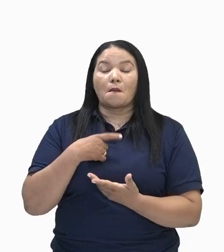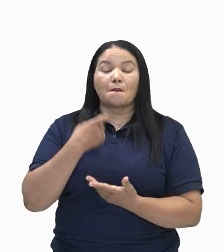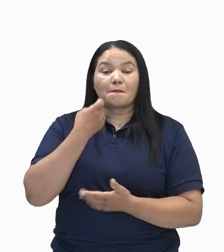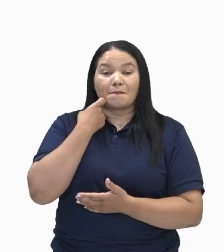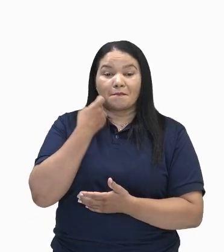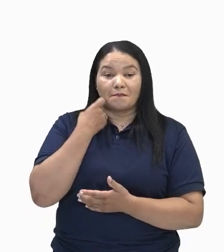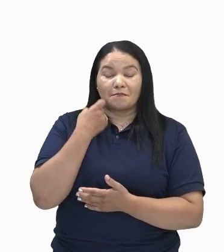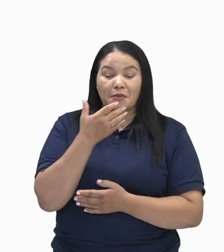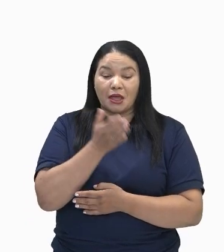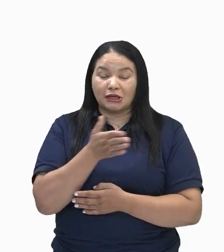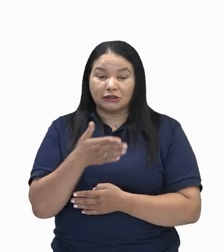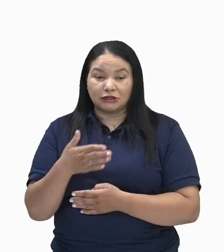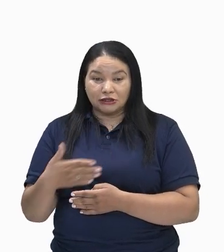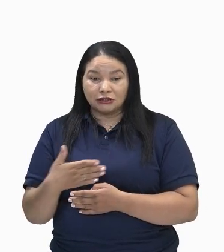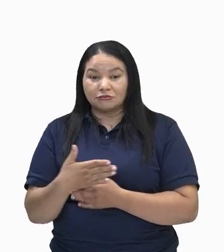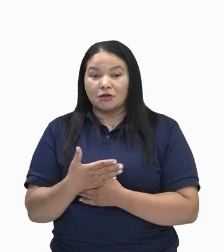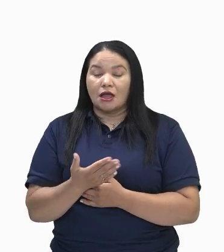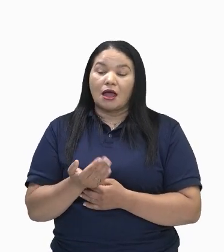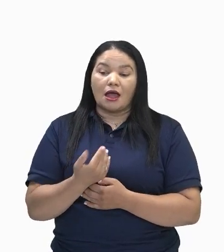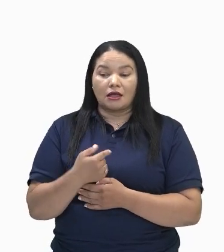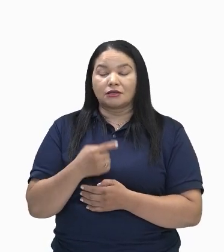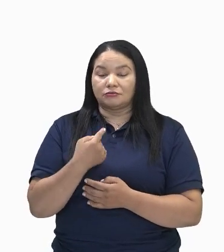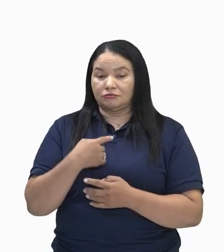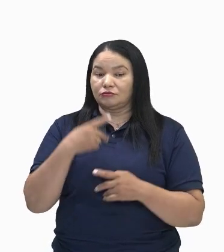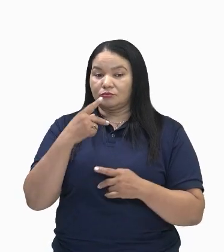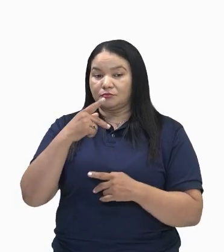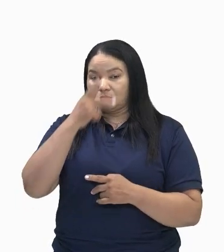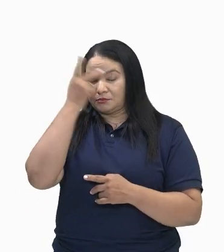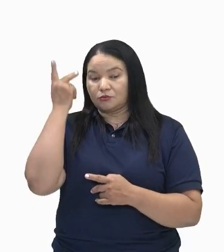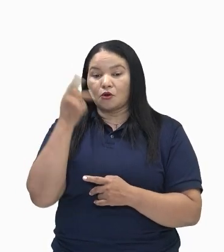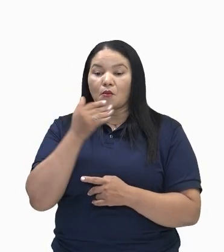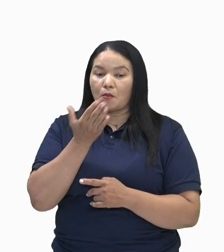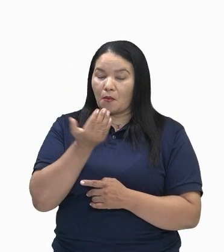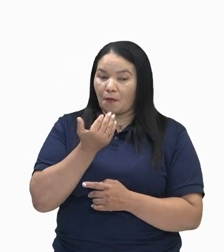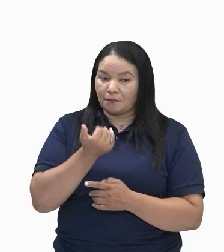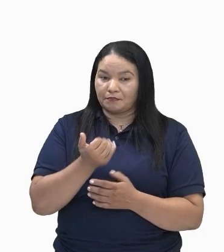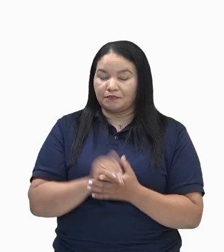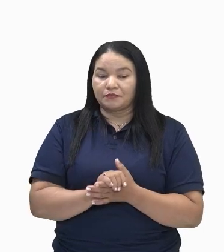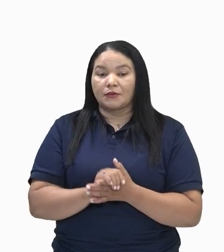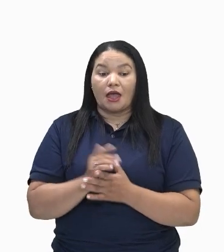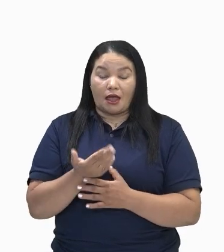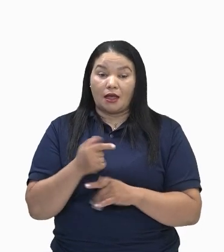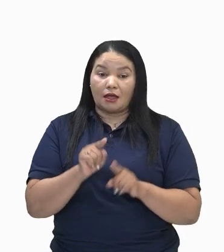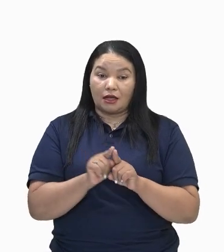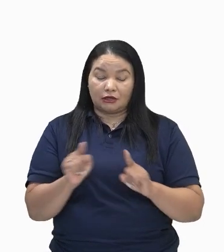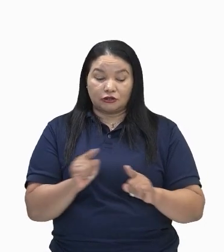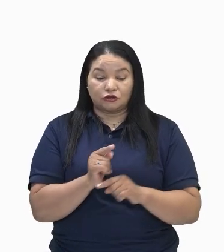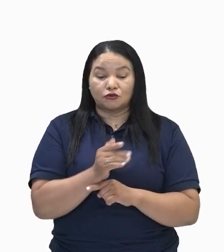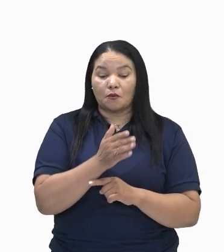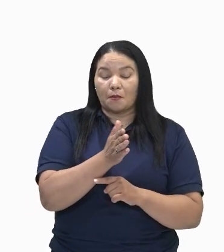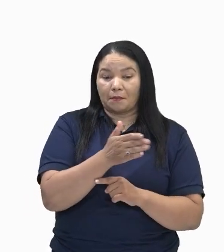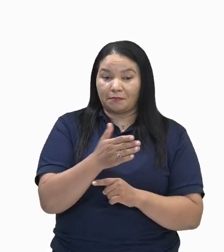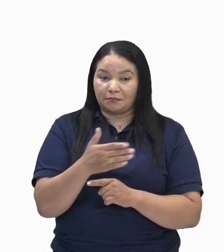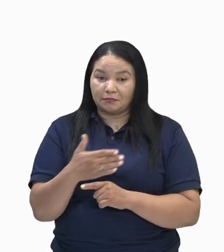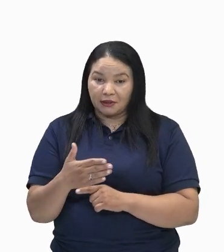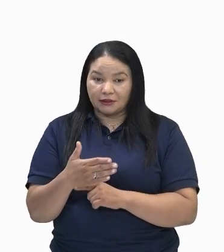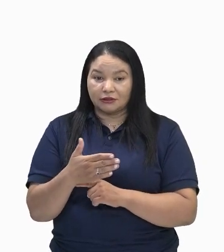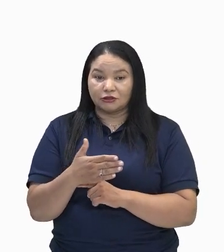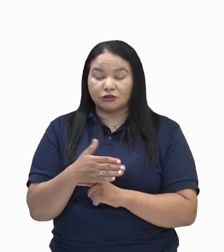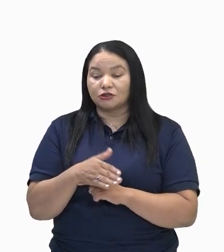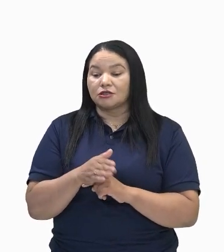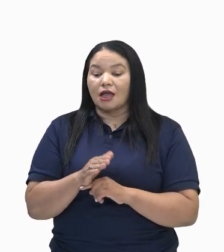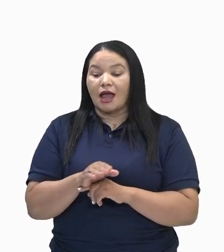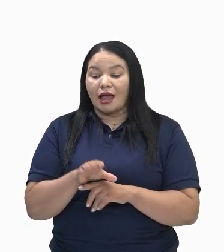servir de alimentação para o ser humano, né? O peixe, influenciado pelo plástico da garrafa, vai parar no prato